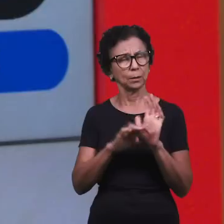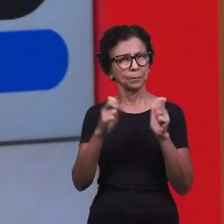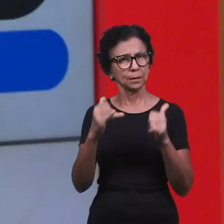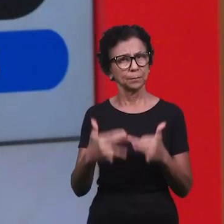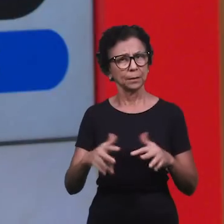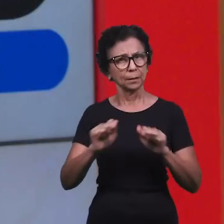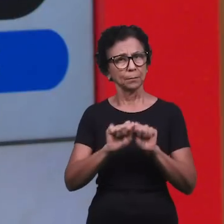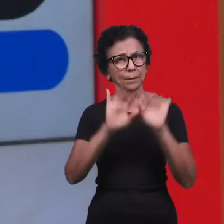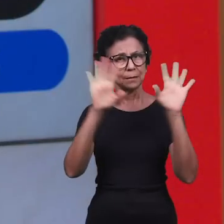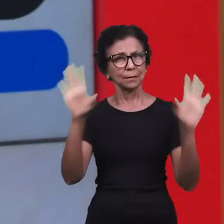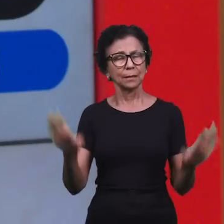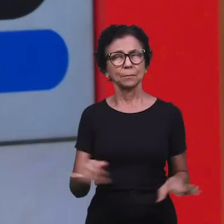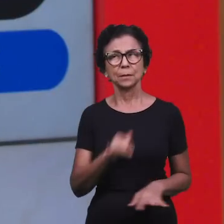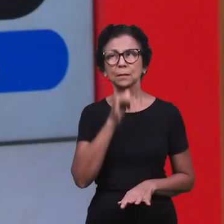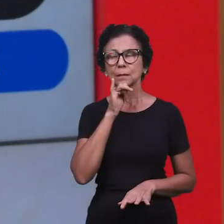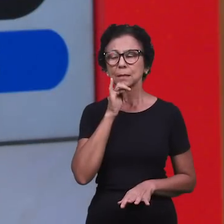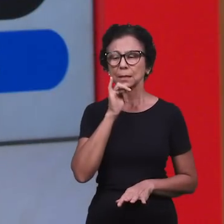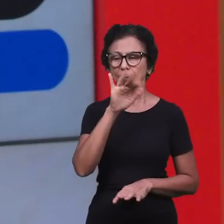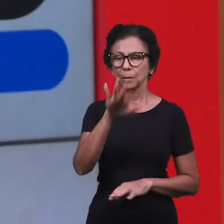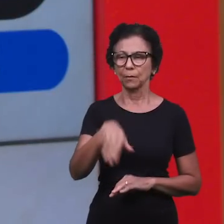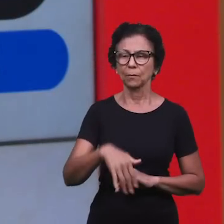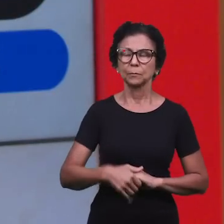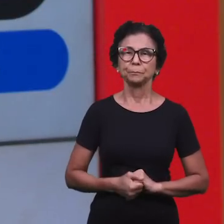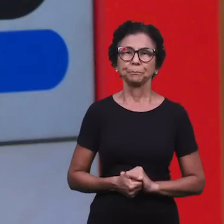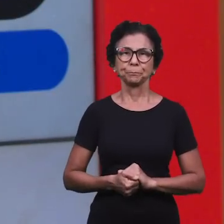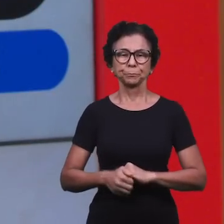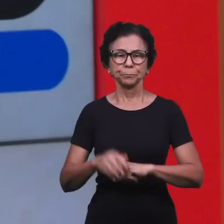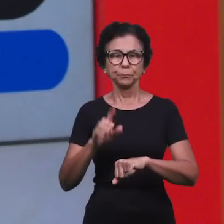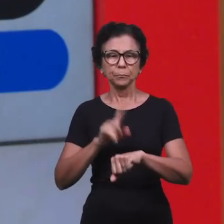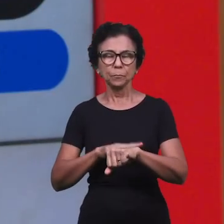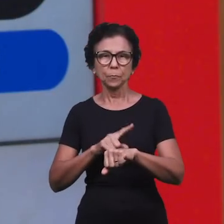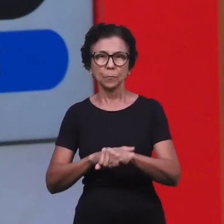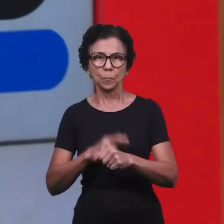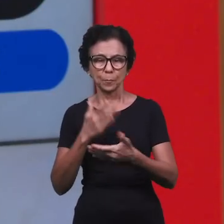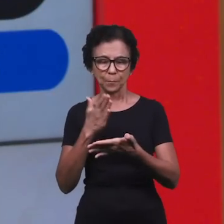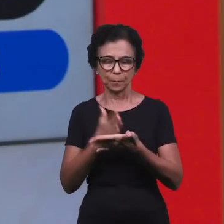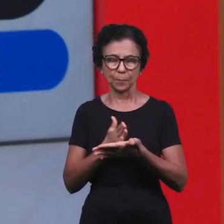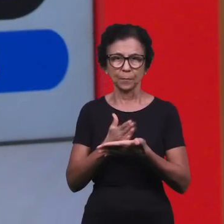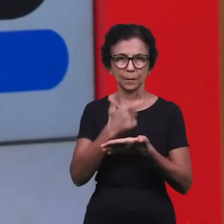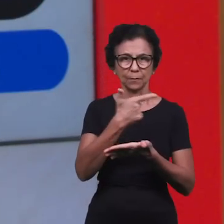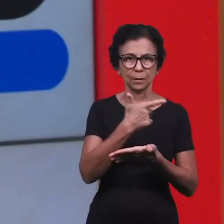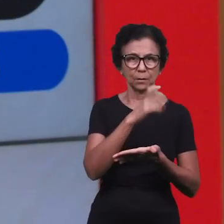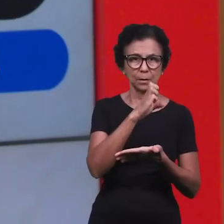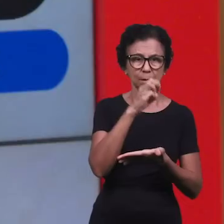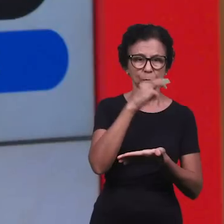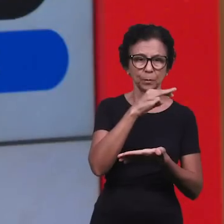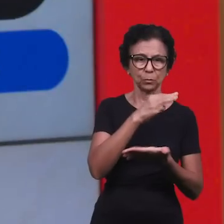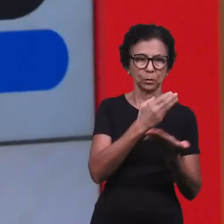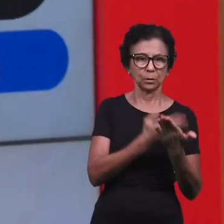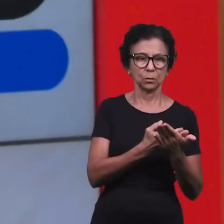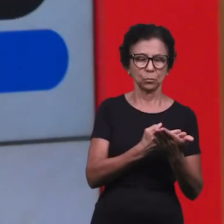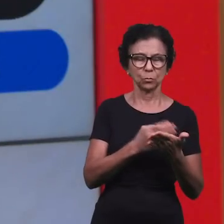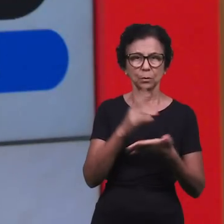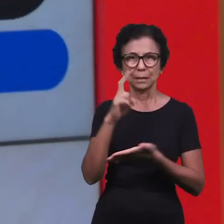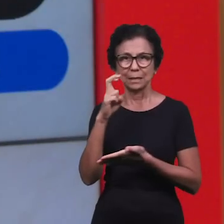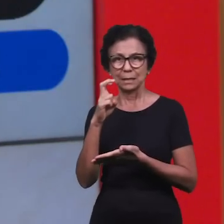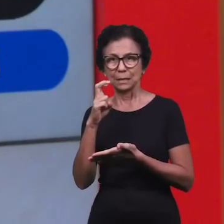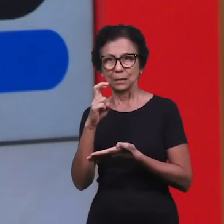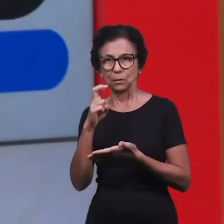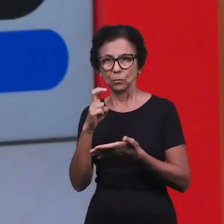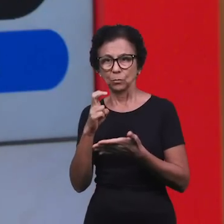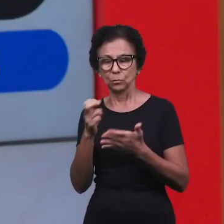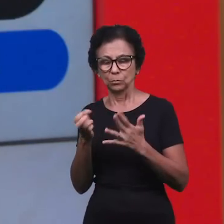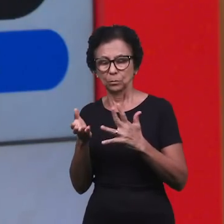é você ter um tempo assim, ó, por exemplo, você dividir 25 minutos de estudo, 5 minutos